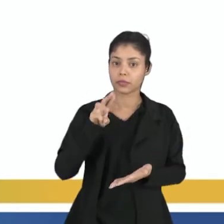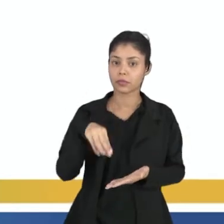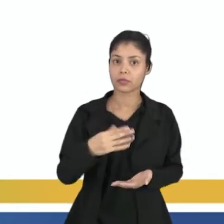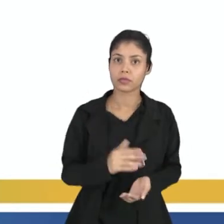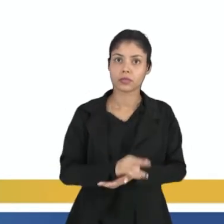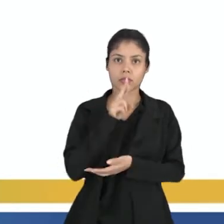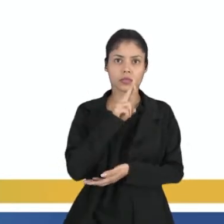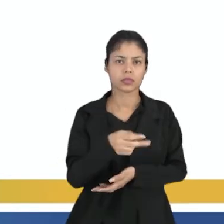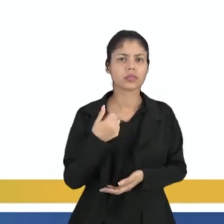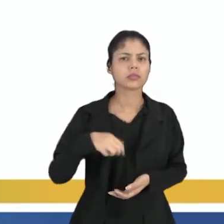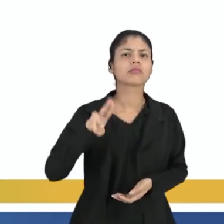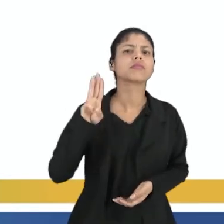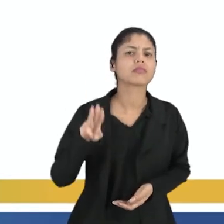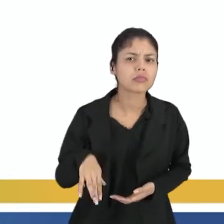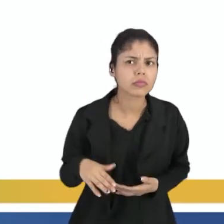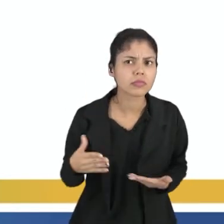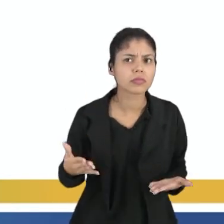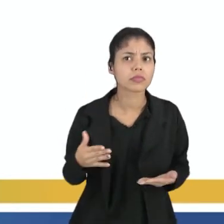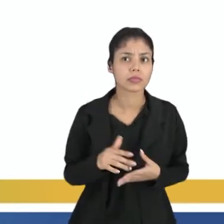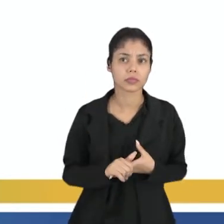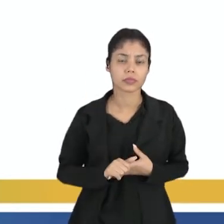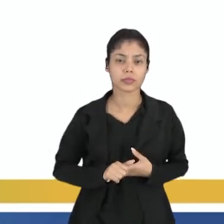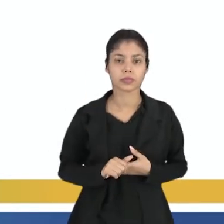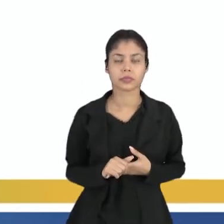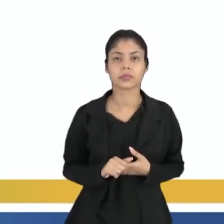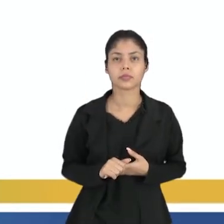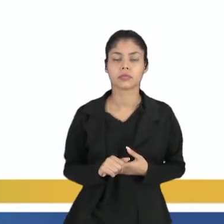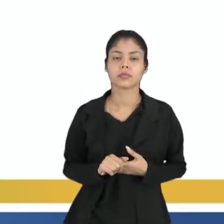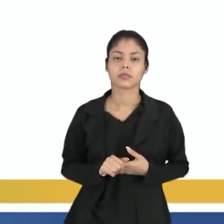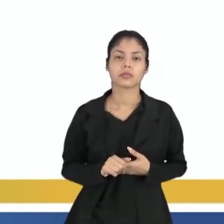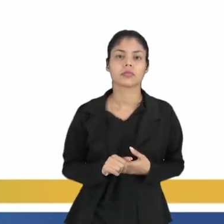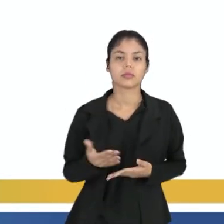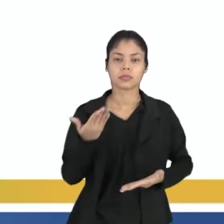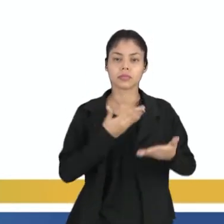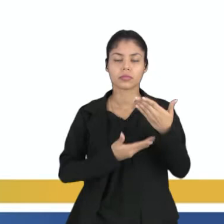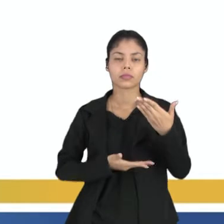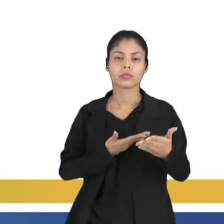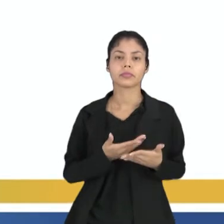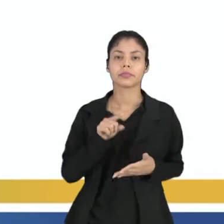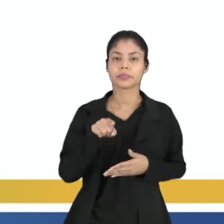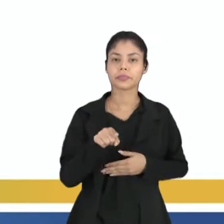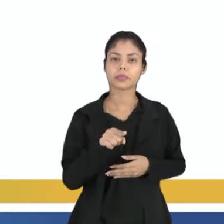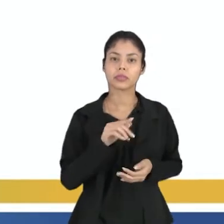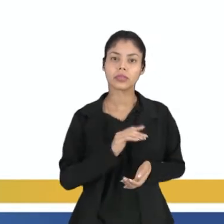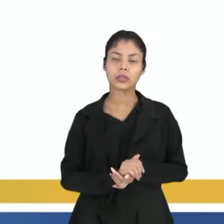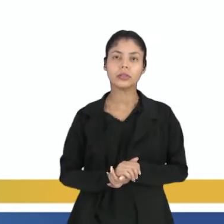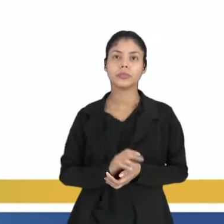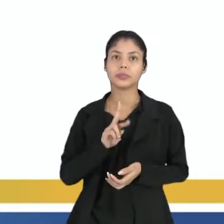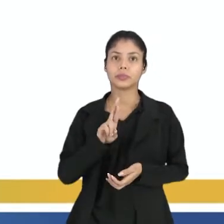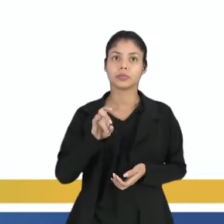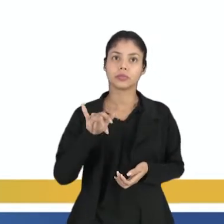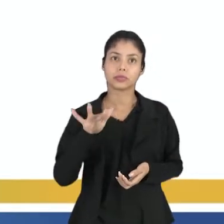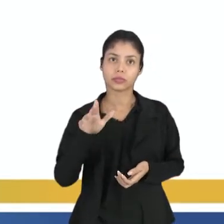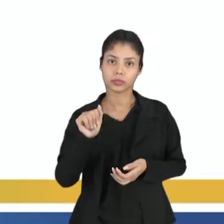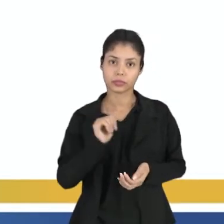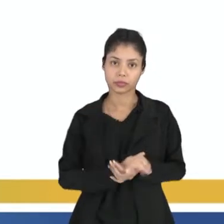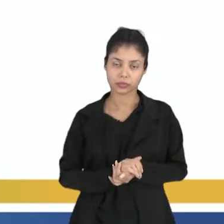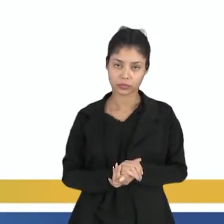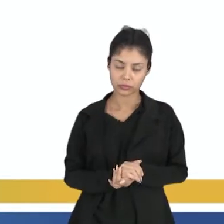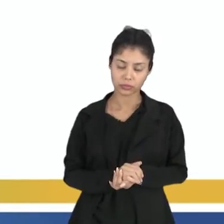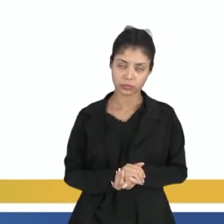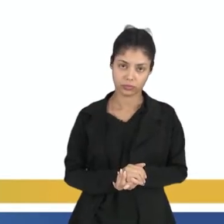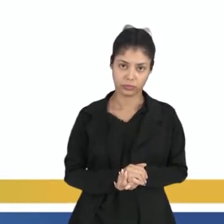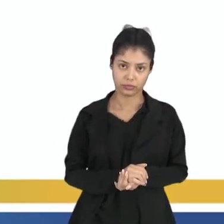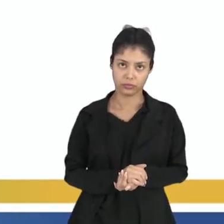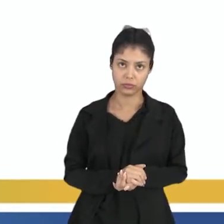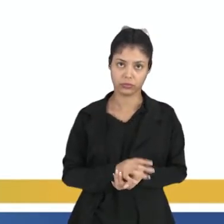que ou respondeu a quem? Então, a relação aí de regência